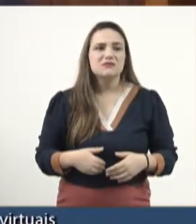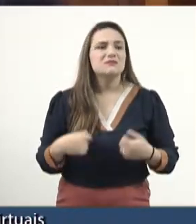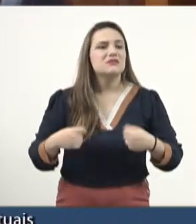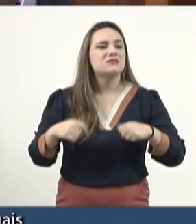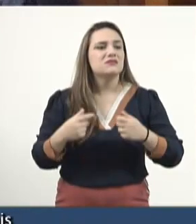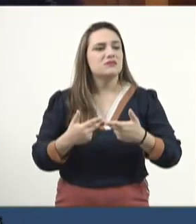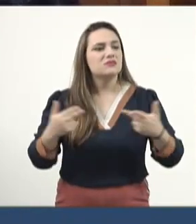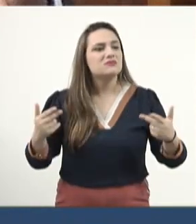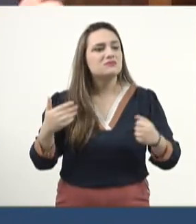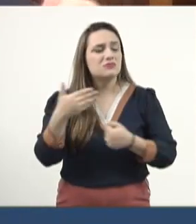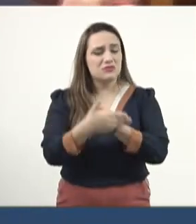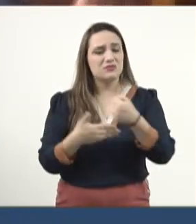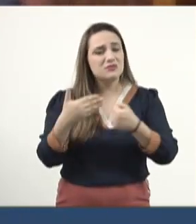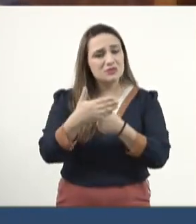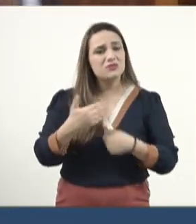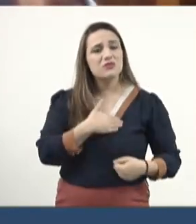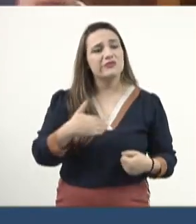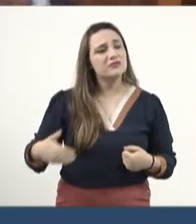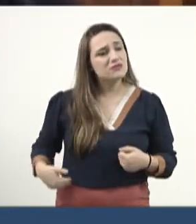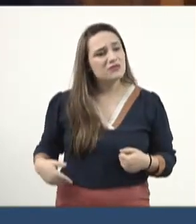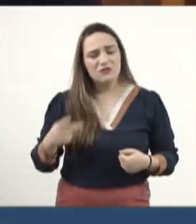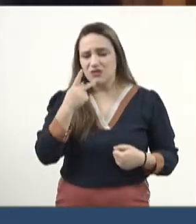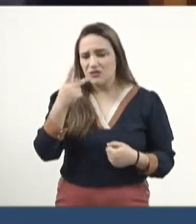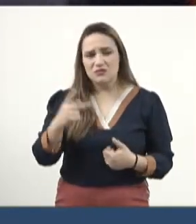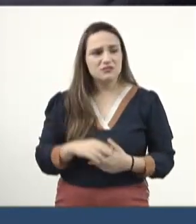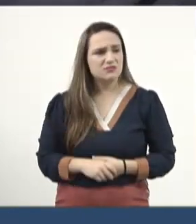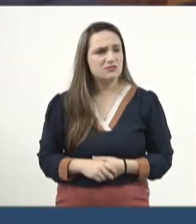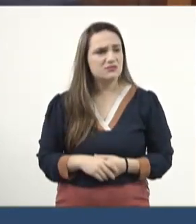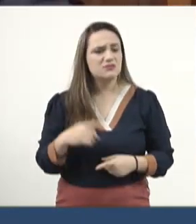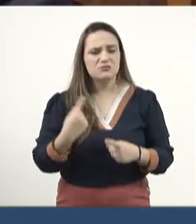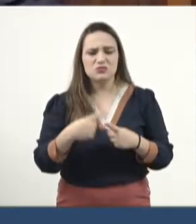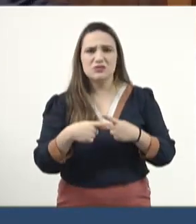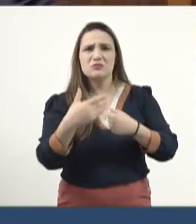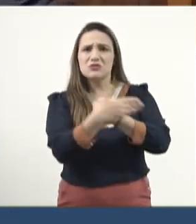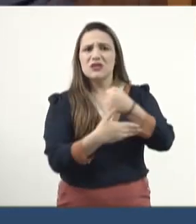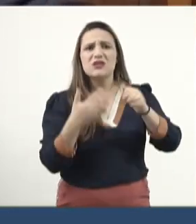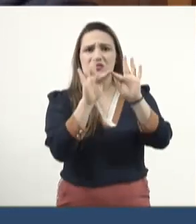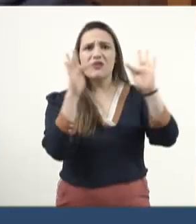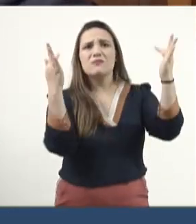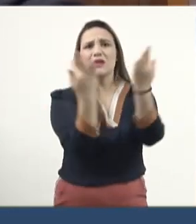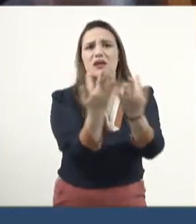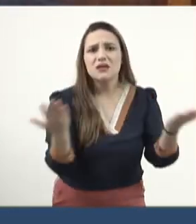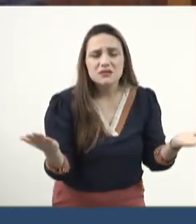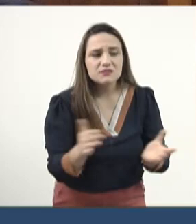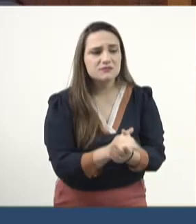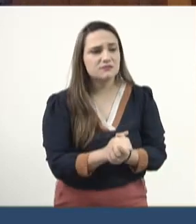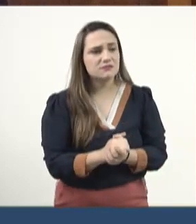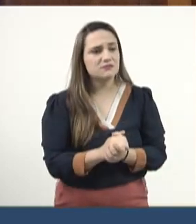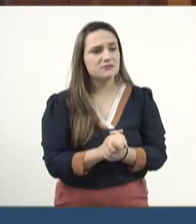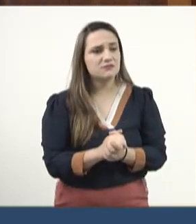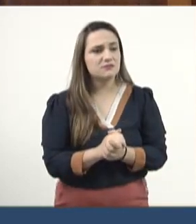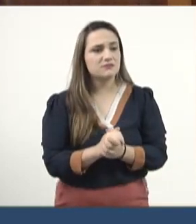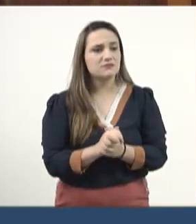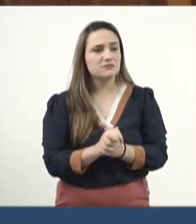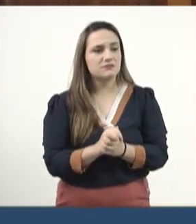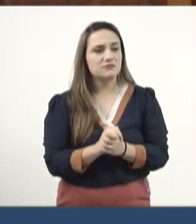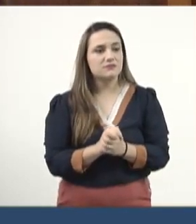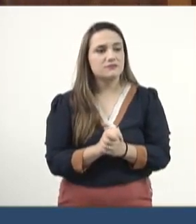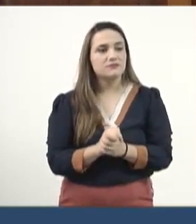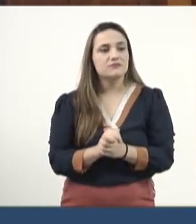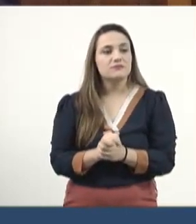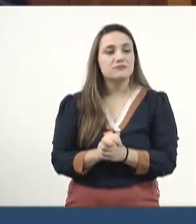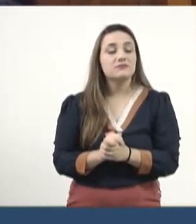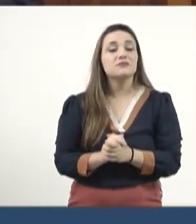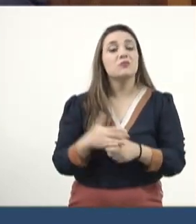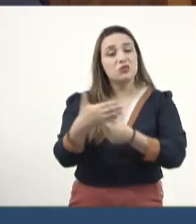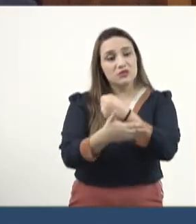necessidade, defendendo o governo, porque dizia assim, porque ele defende a família. Que ele é defensor